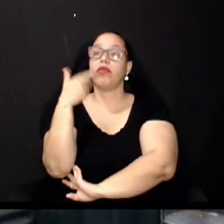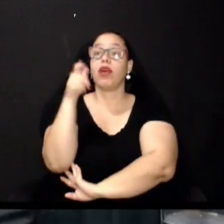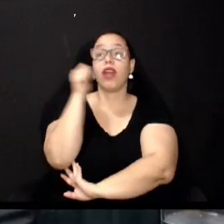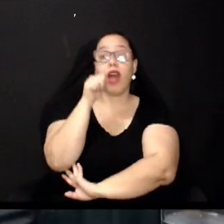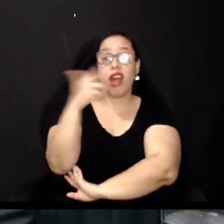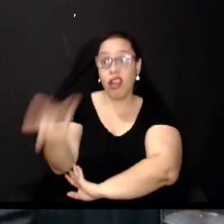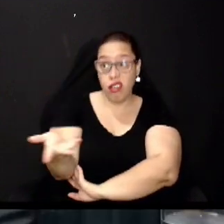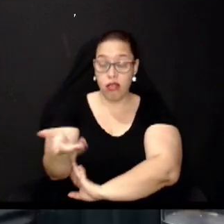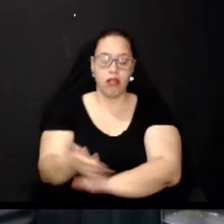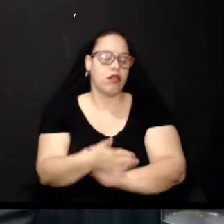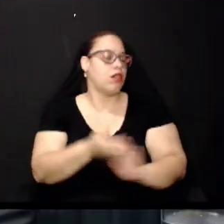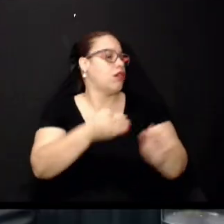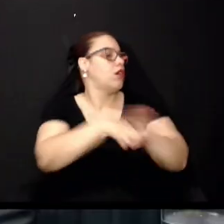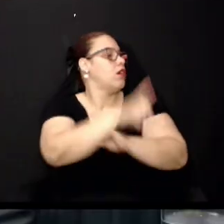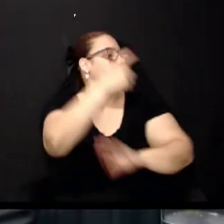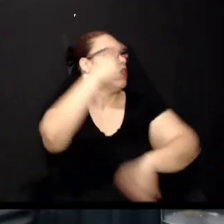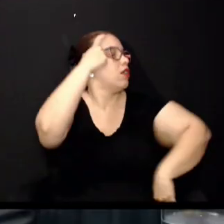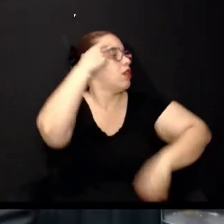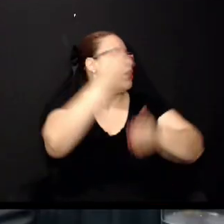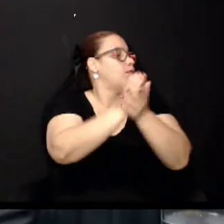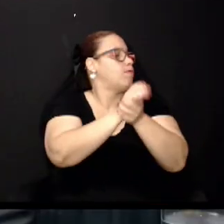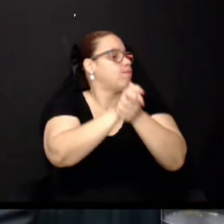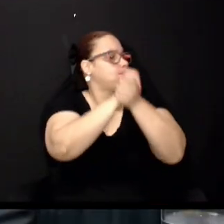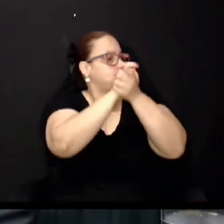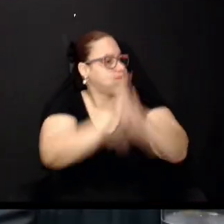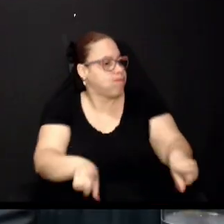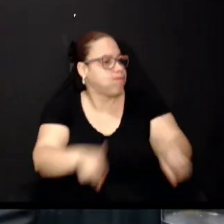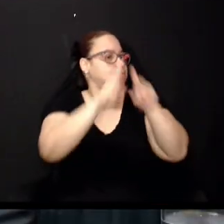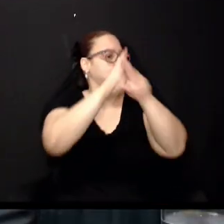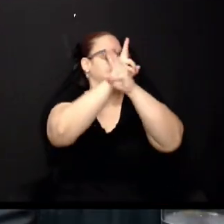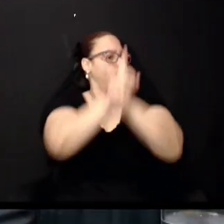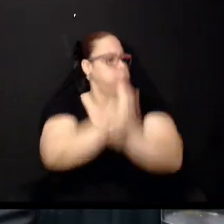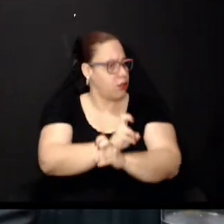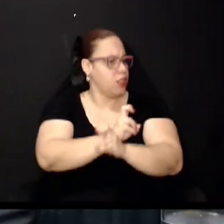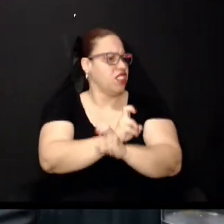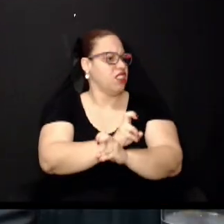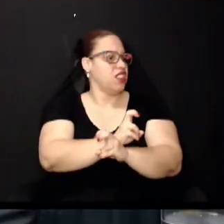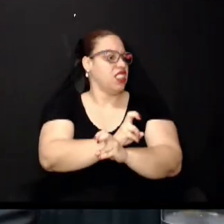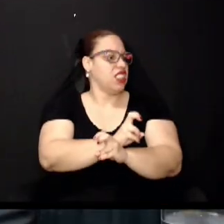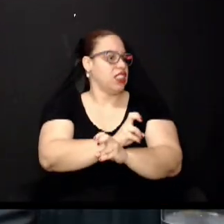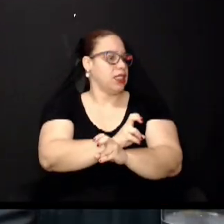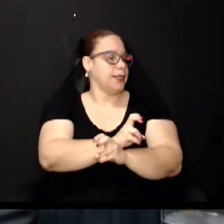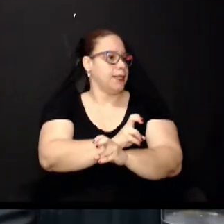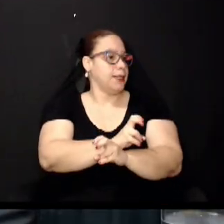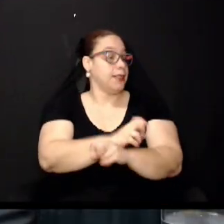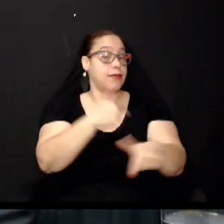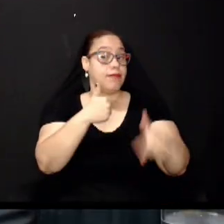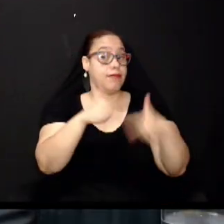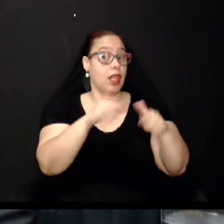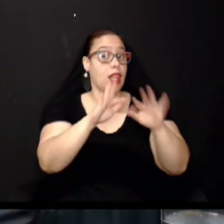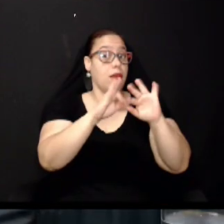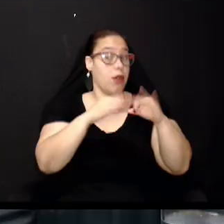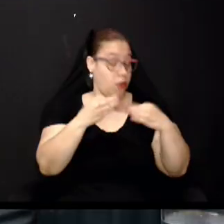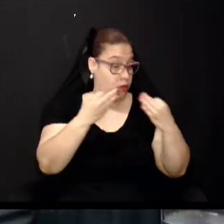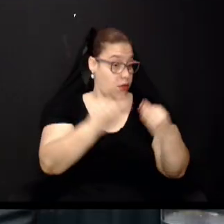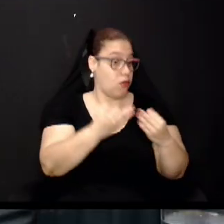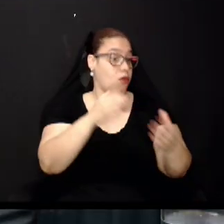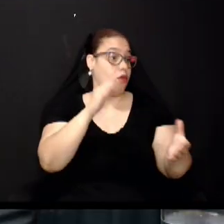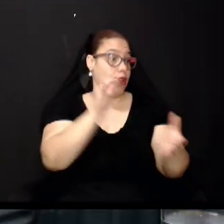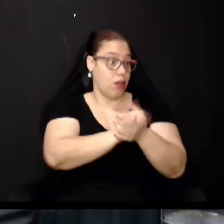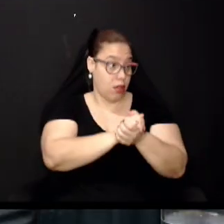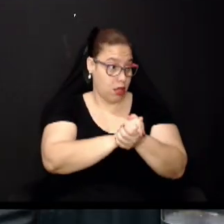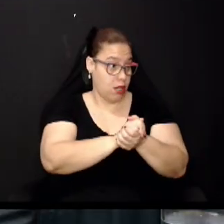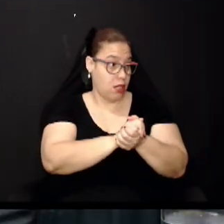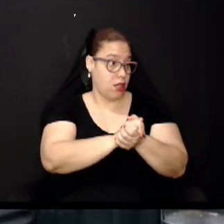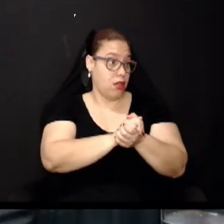costuma pensar que as separações tóxicas são as separações que a gente que trabalha com família, com casal, em consultório a gente